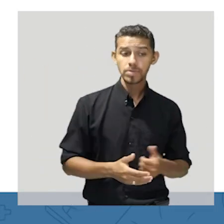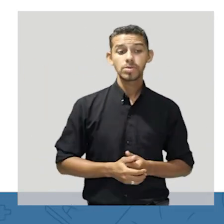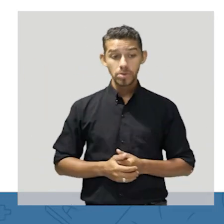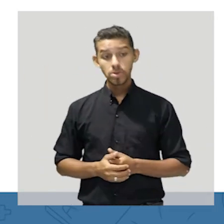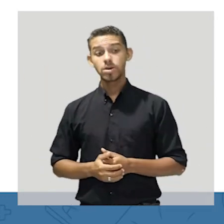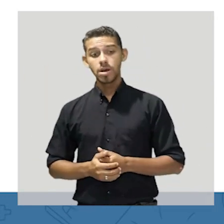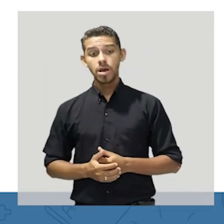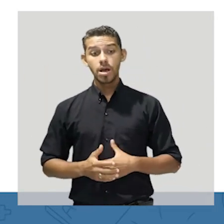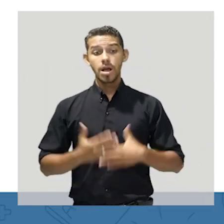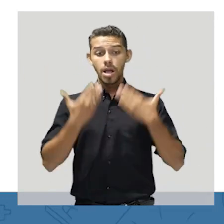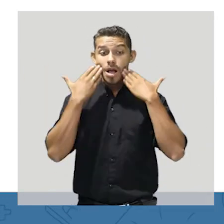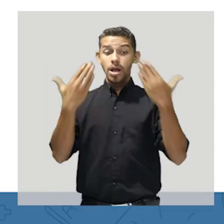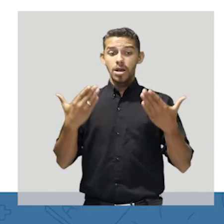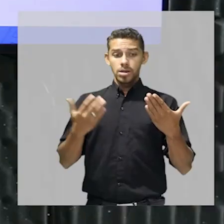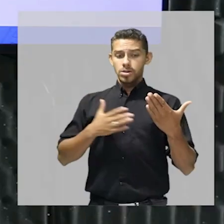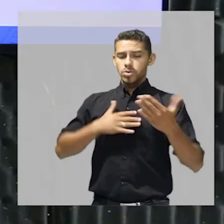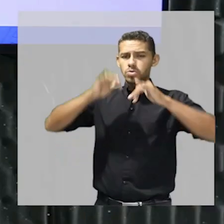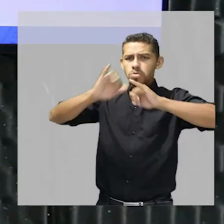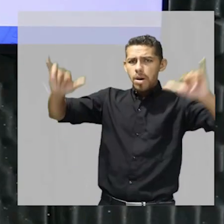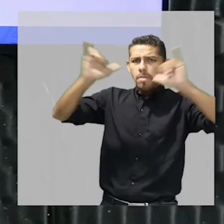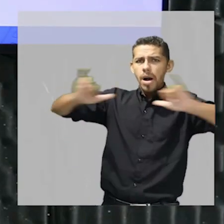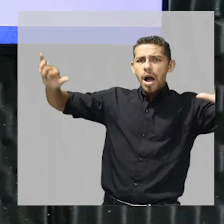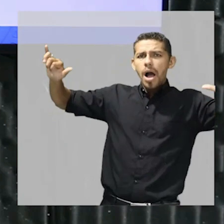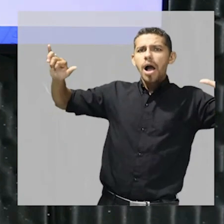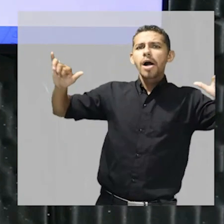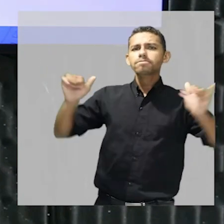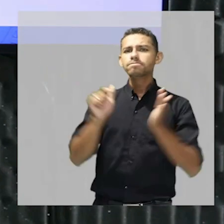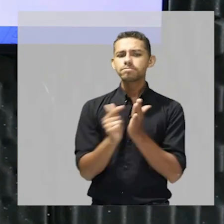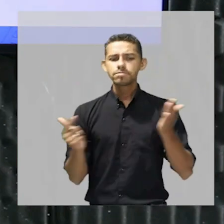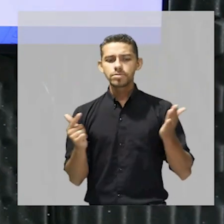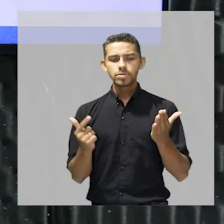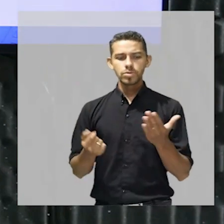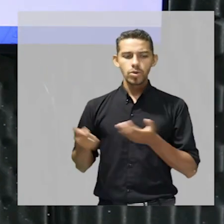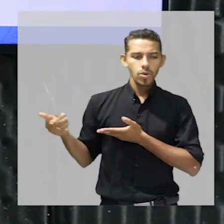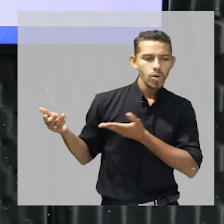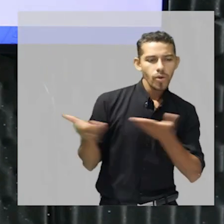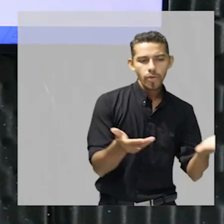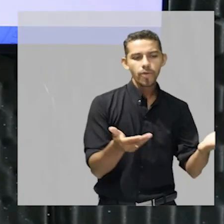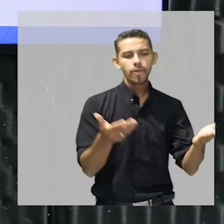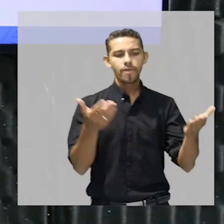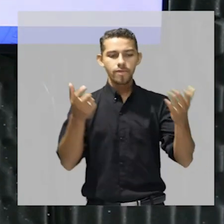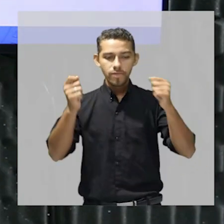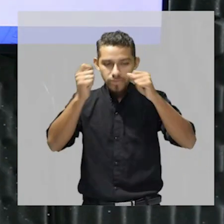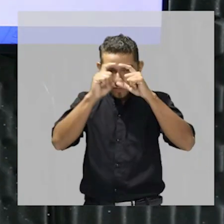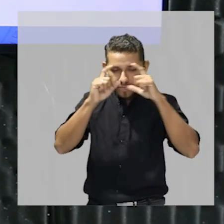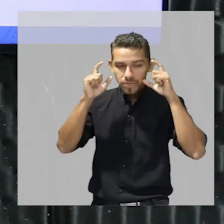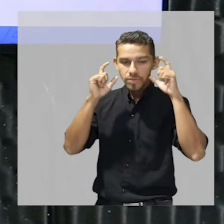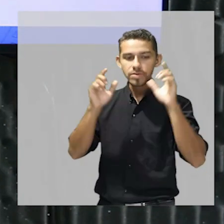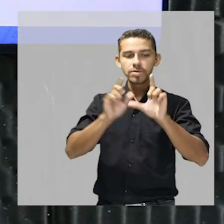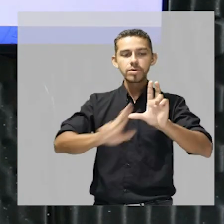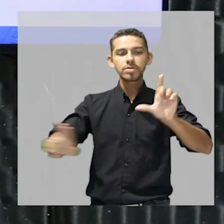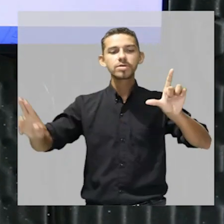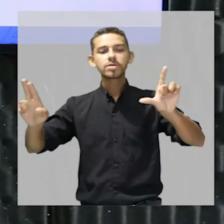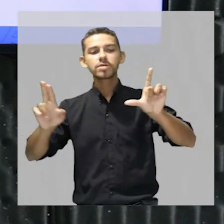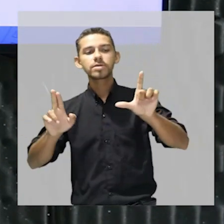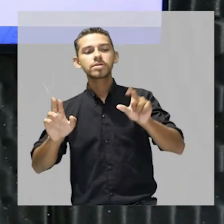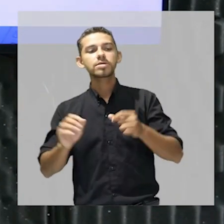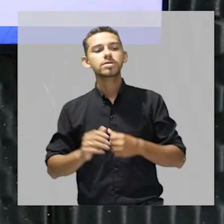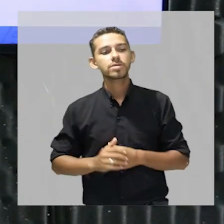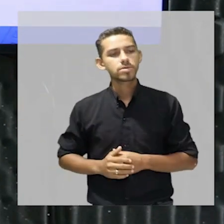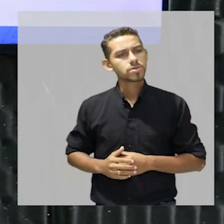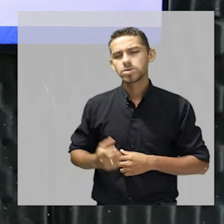chega estampado Manchete retrato convida nos olhos legenda e as iniciais